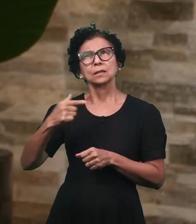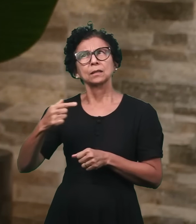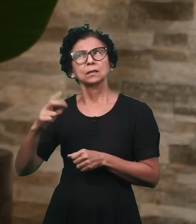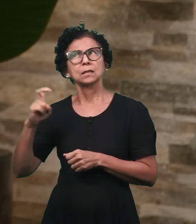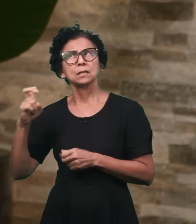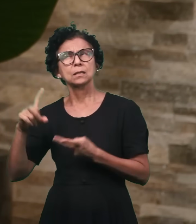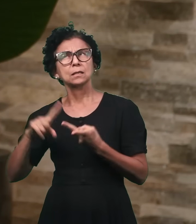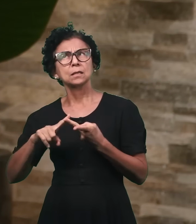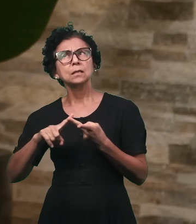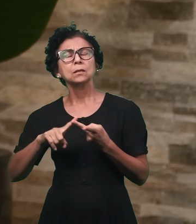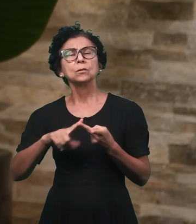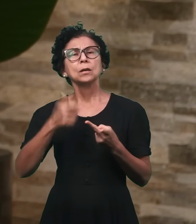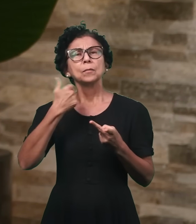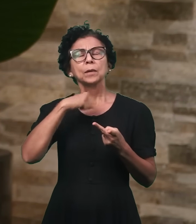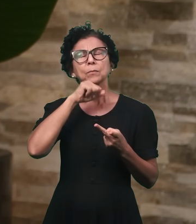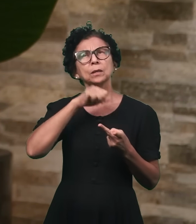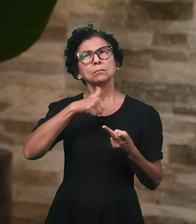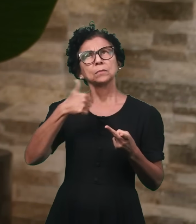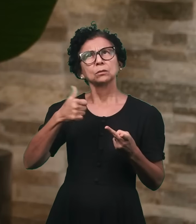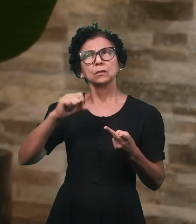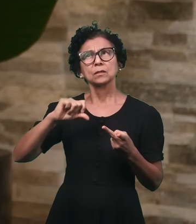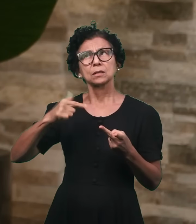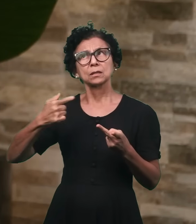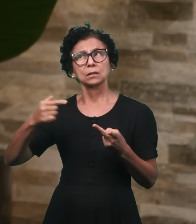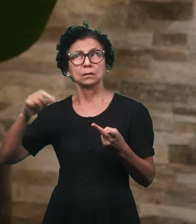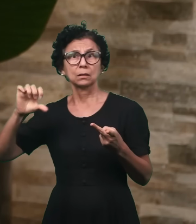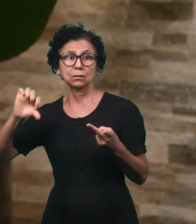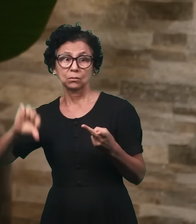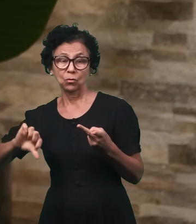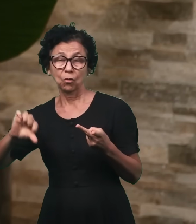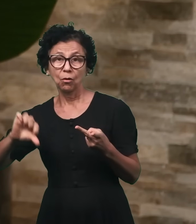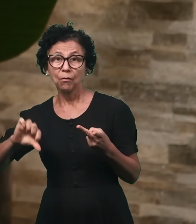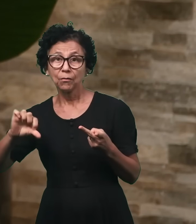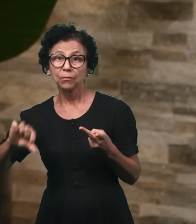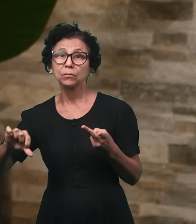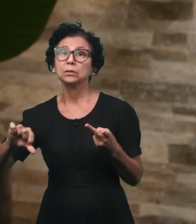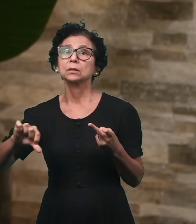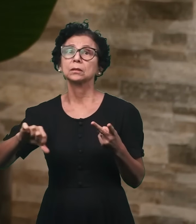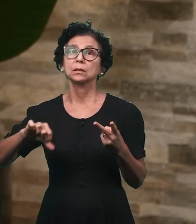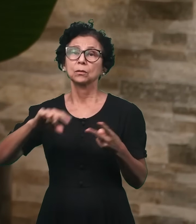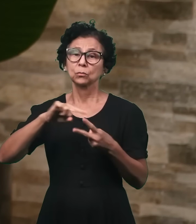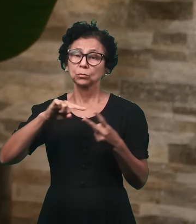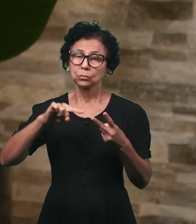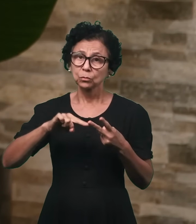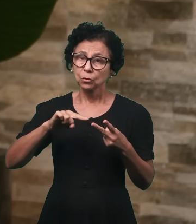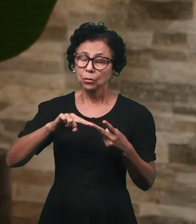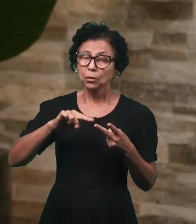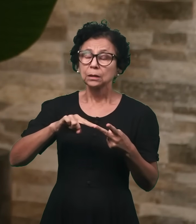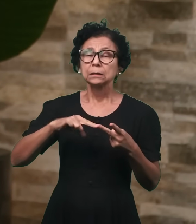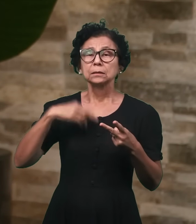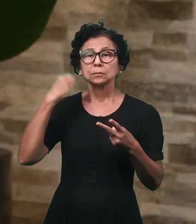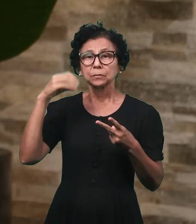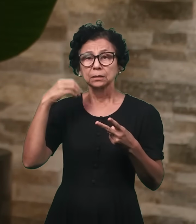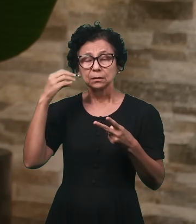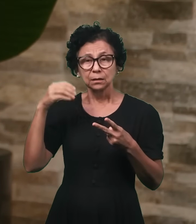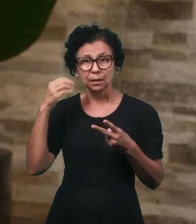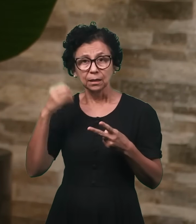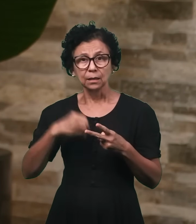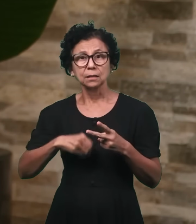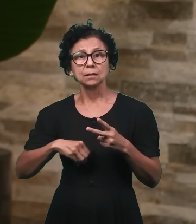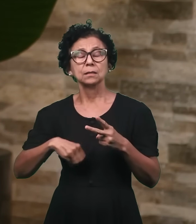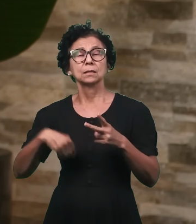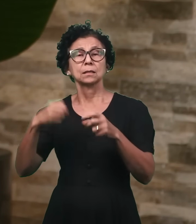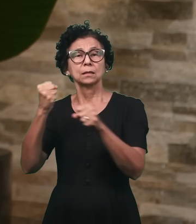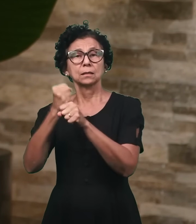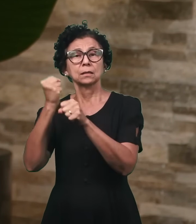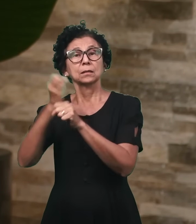mãe em 1979. A igreja teve início nessa experiência que o Espírito Santo tem nos revelado no nosso meio, a obra que ele